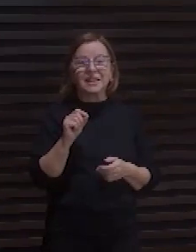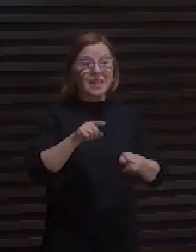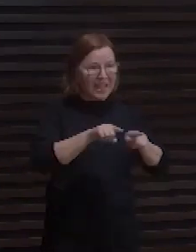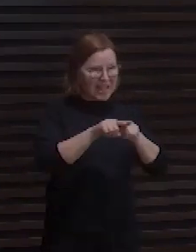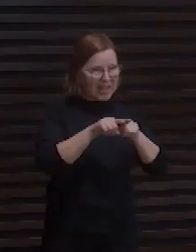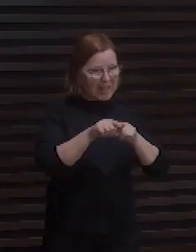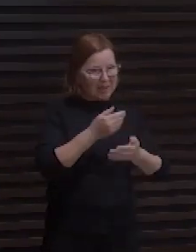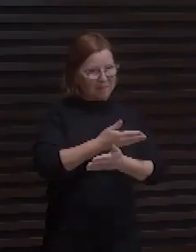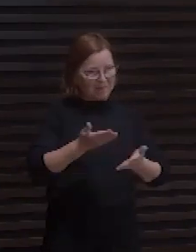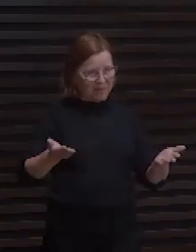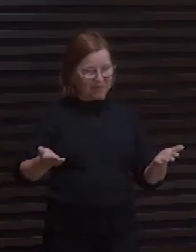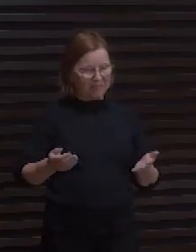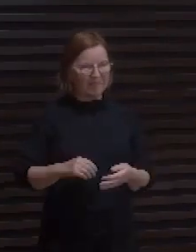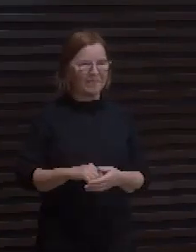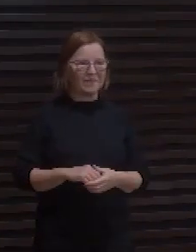Irmãos.